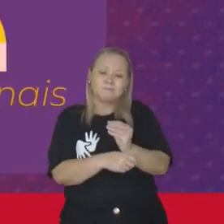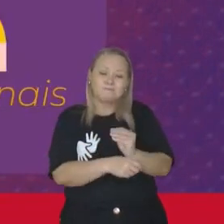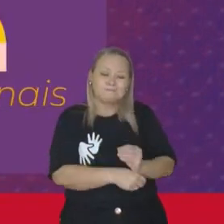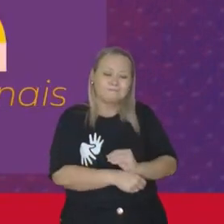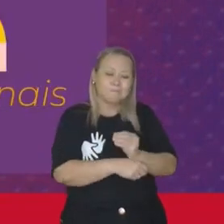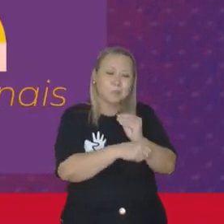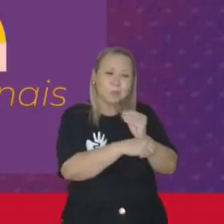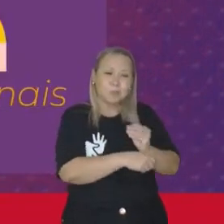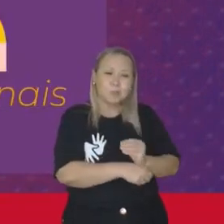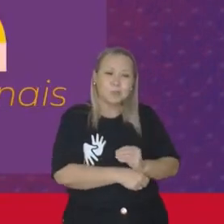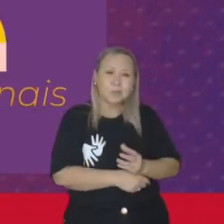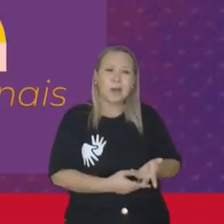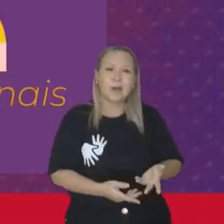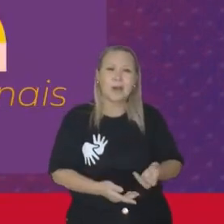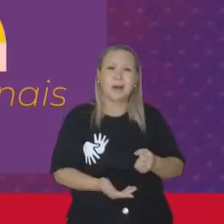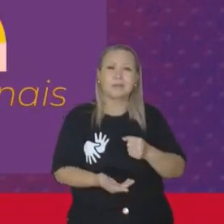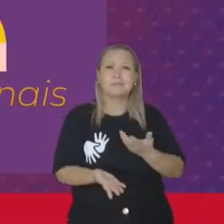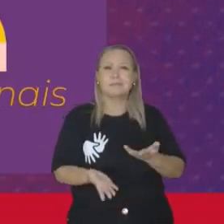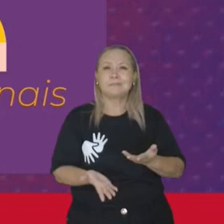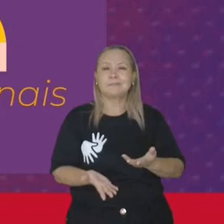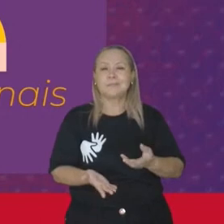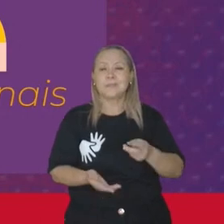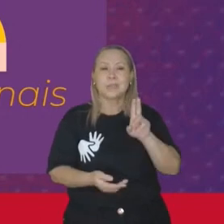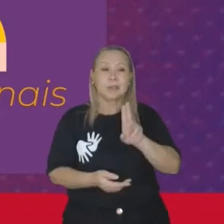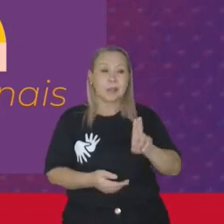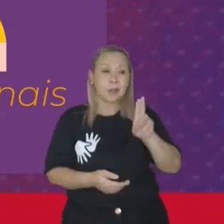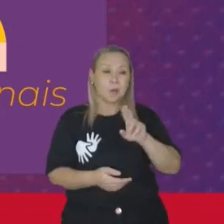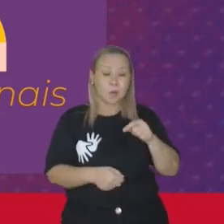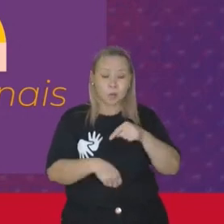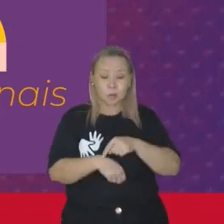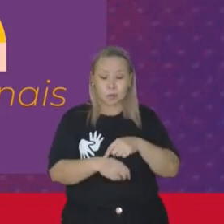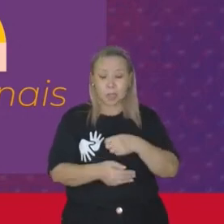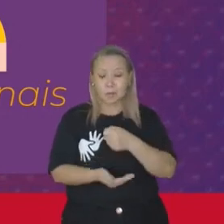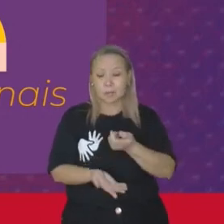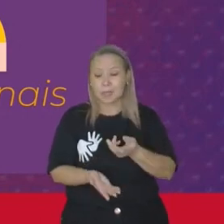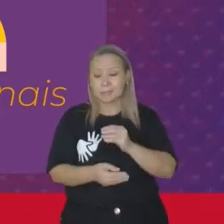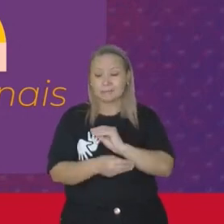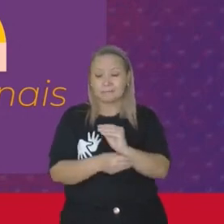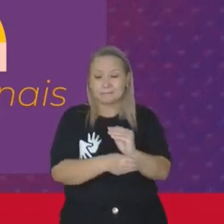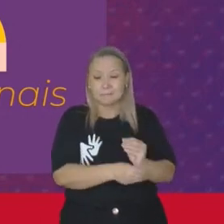Nós, em geral, são as mulheres que